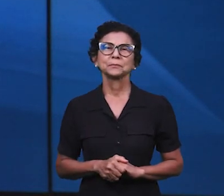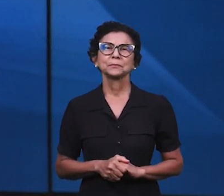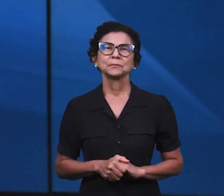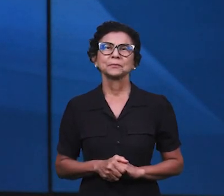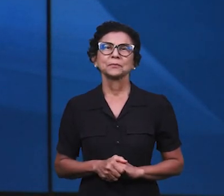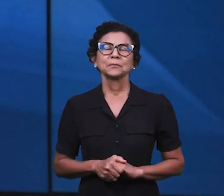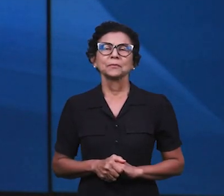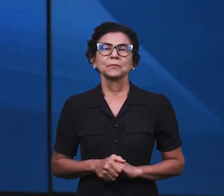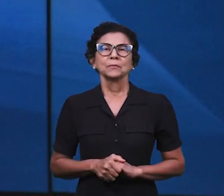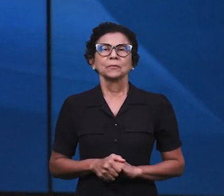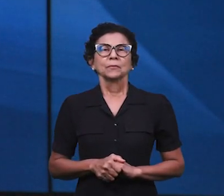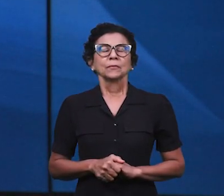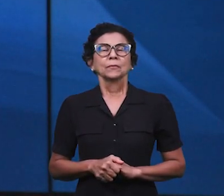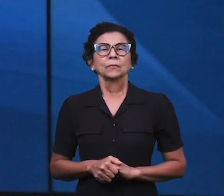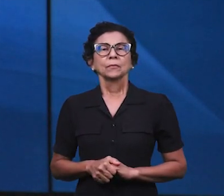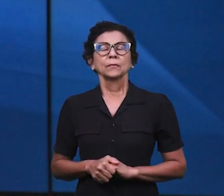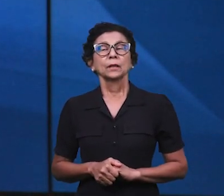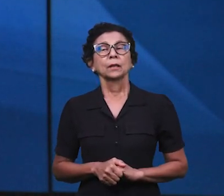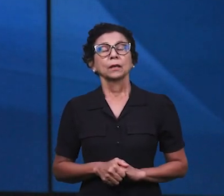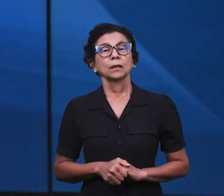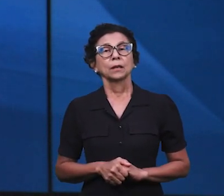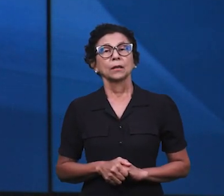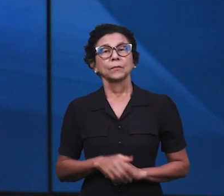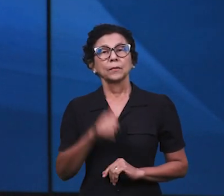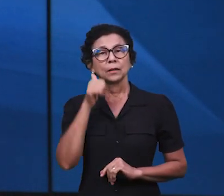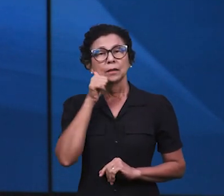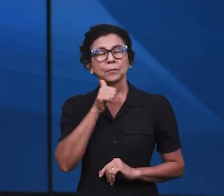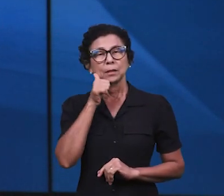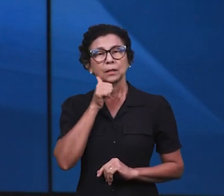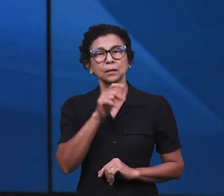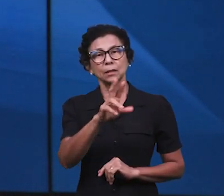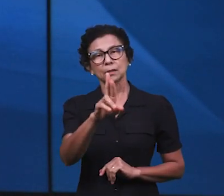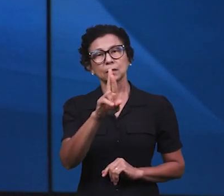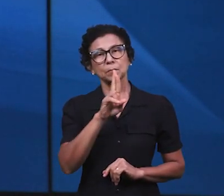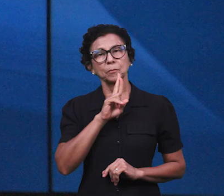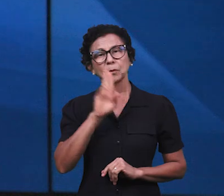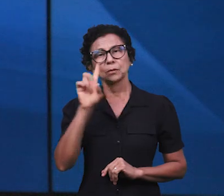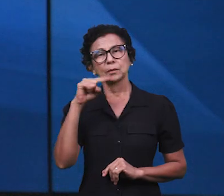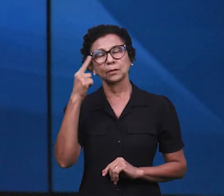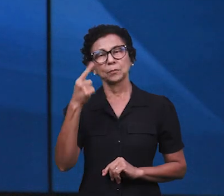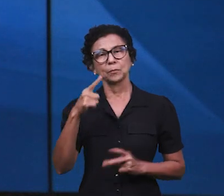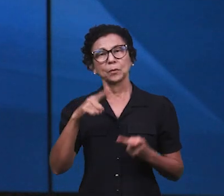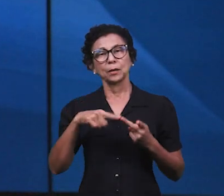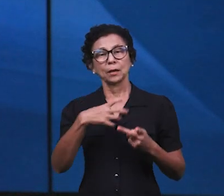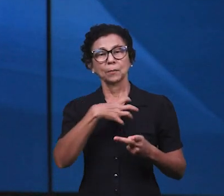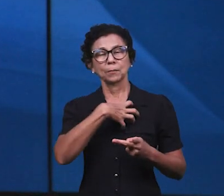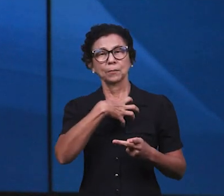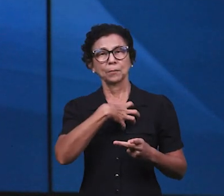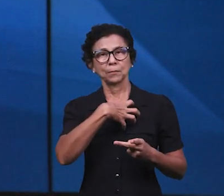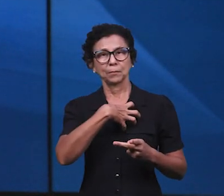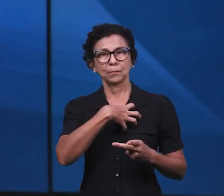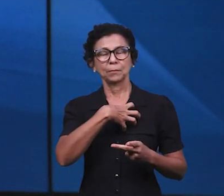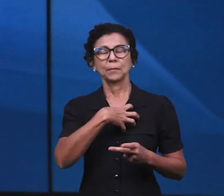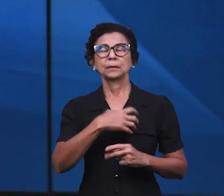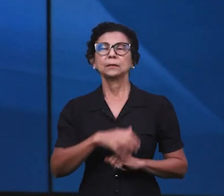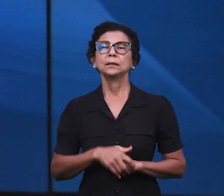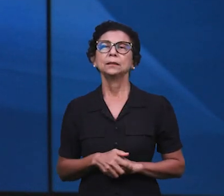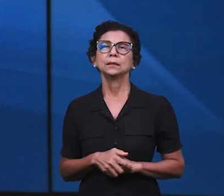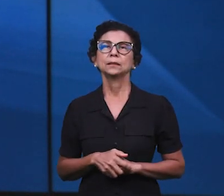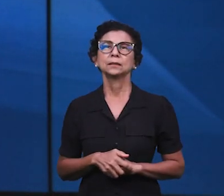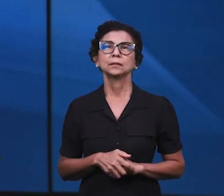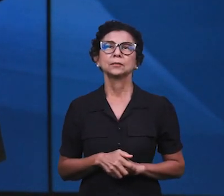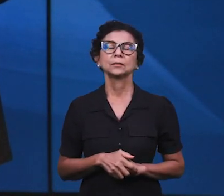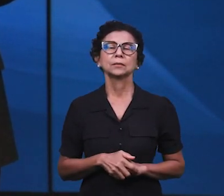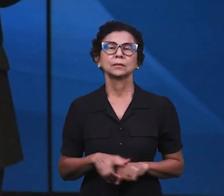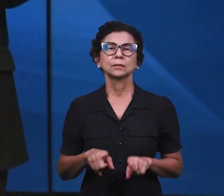Alagoas. Interessante que ela vai dar a resposta, a Raquel, e depois vamos para o estado da Bahia. E lá no estado da Bahia,